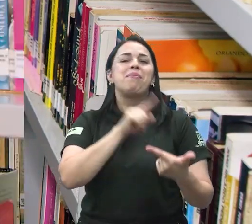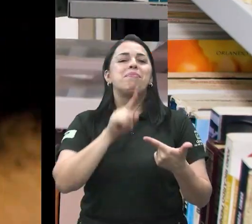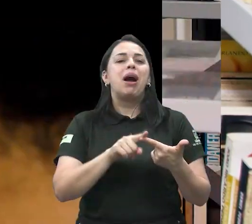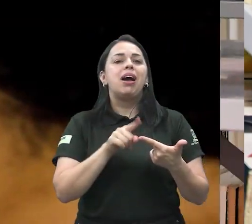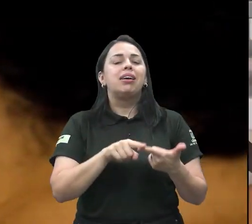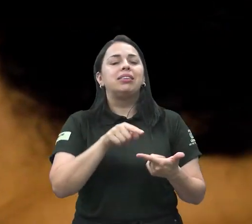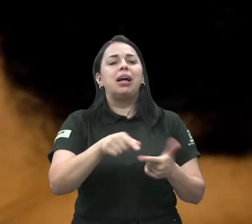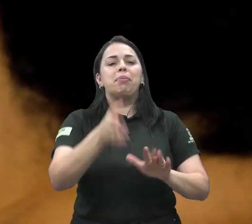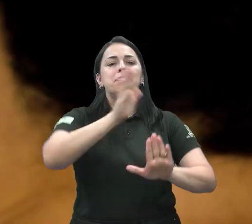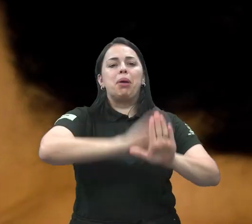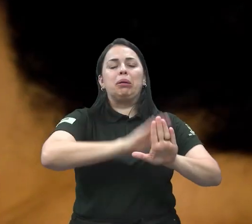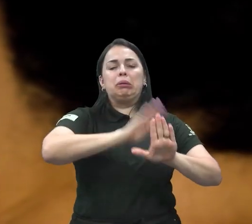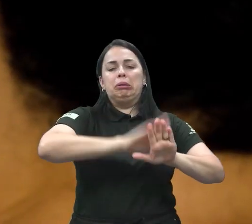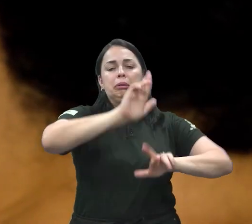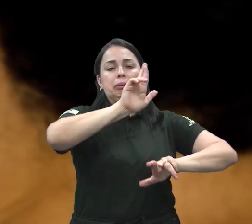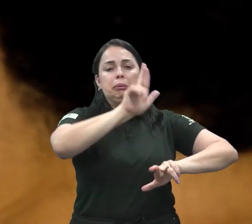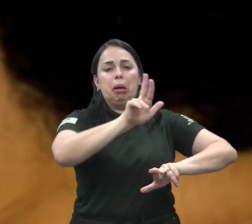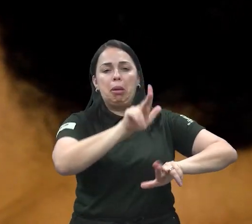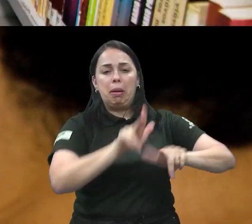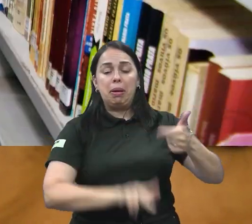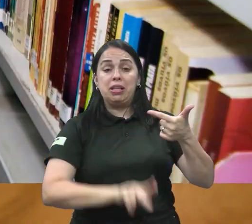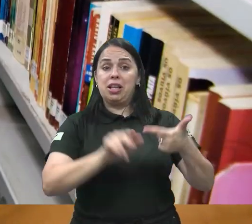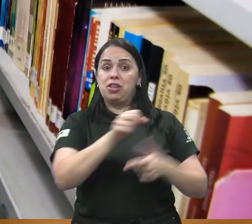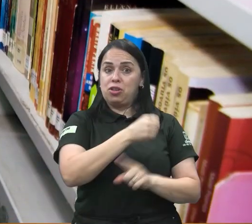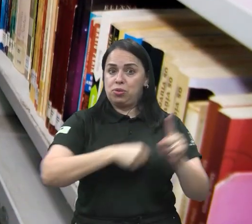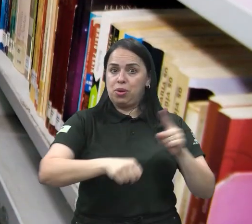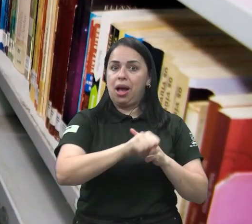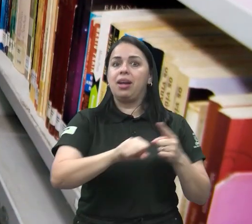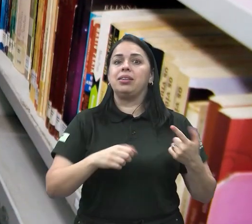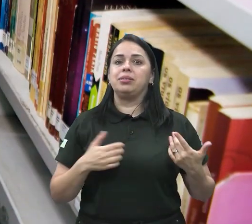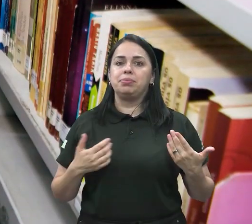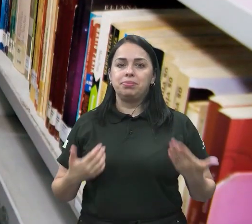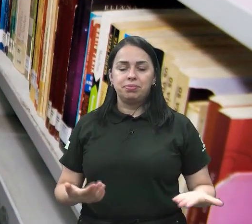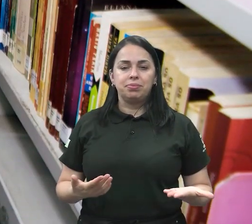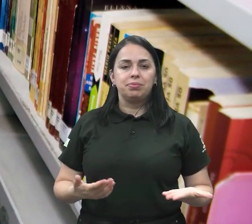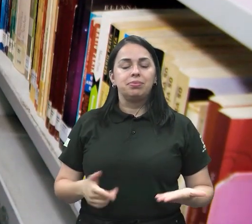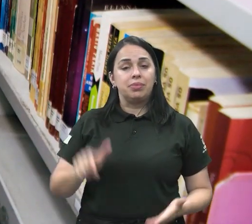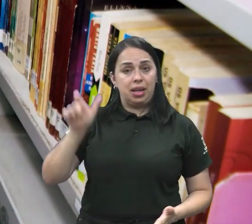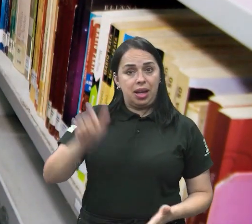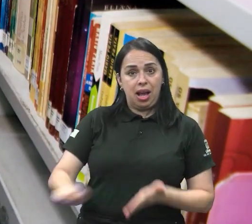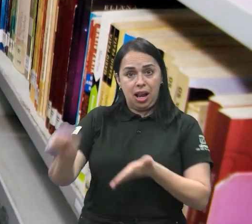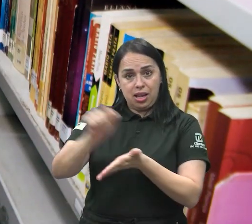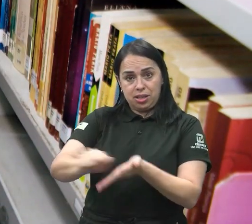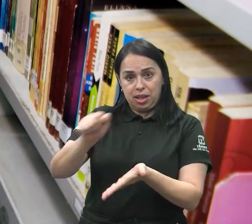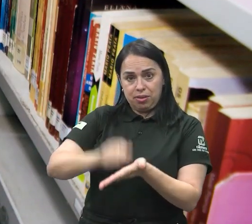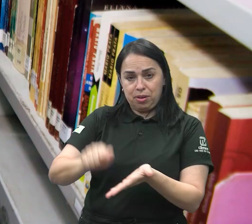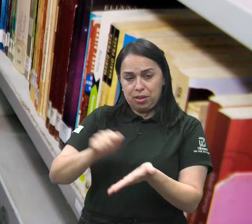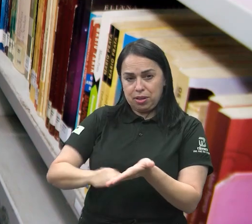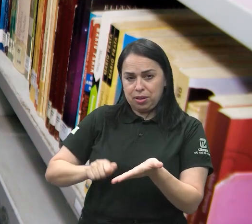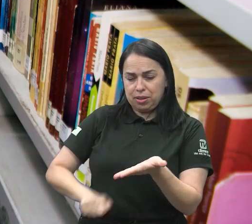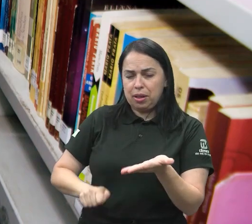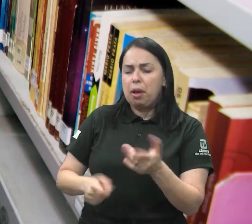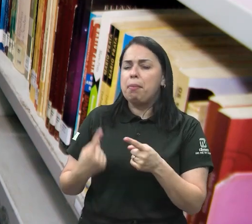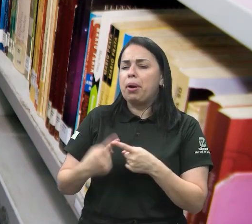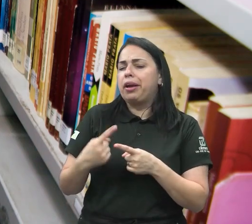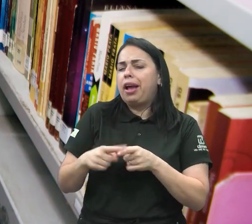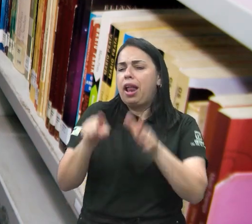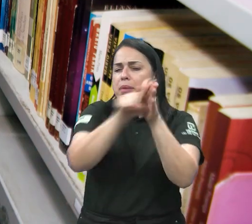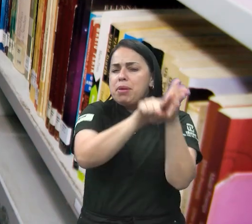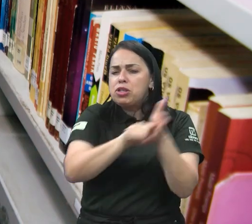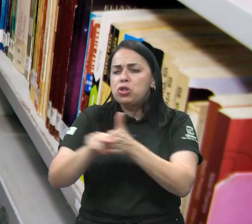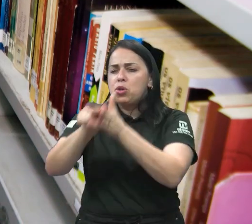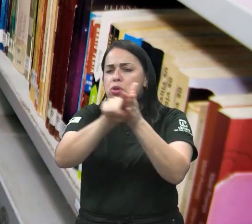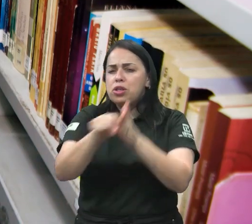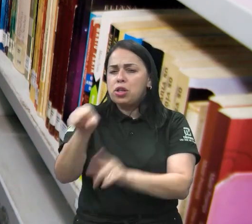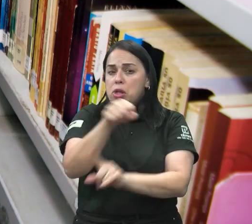universo complexo de questões sociais e humanas. Aloysio escreveu essa obra a partir de uma pesquisa